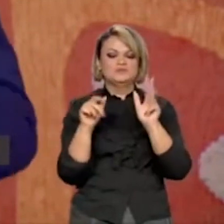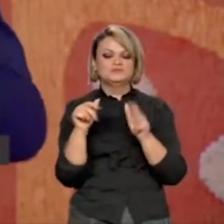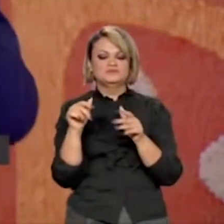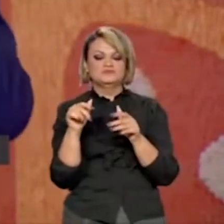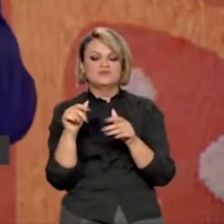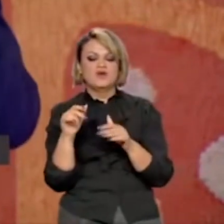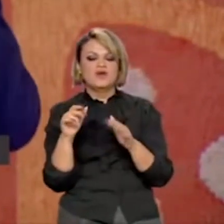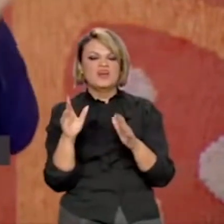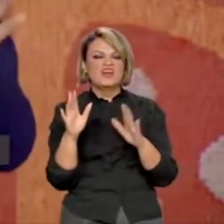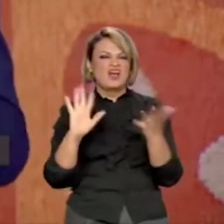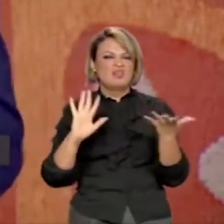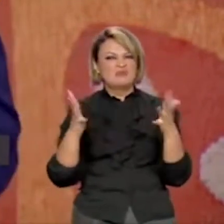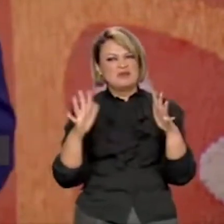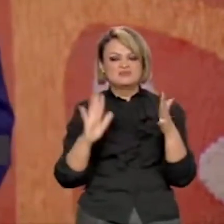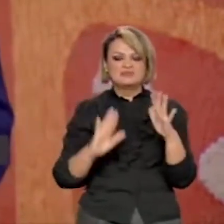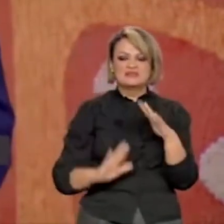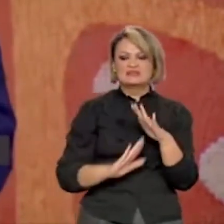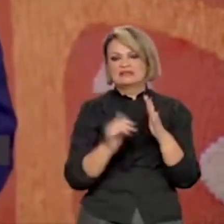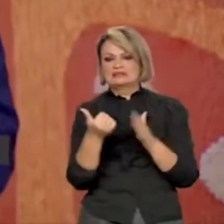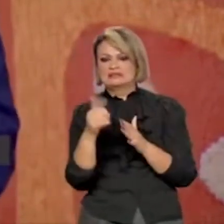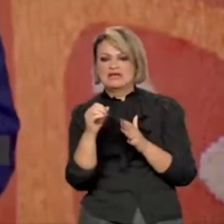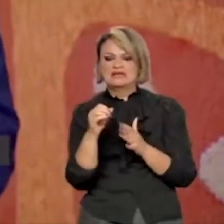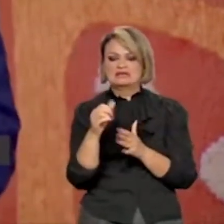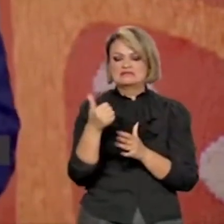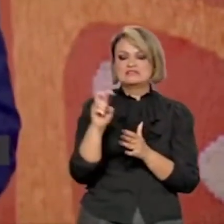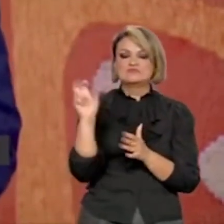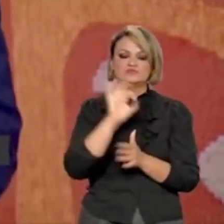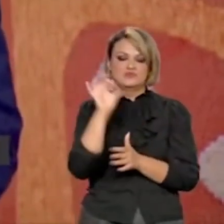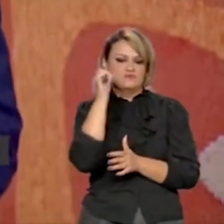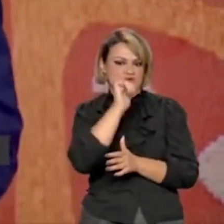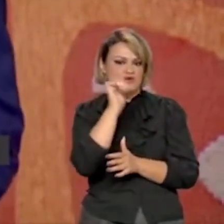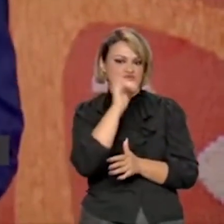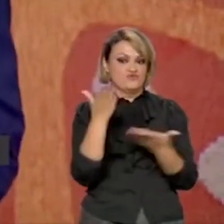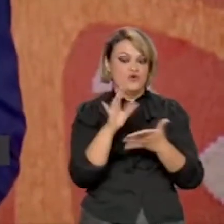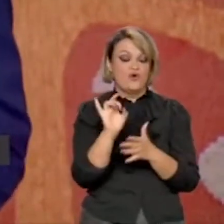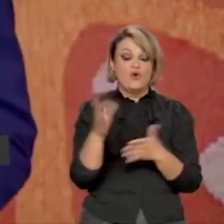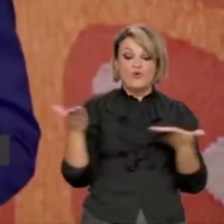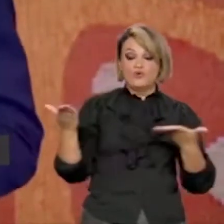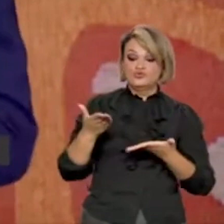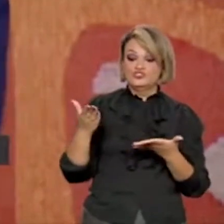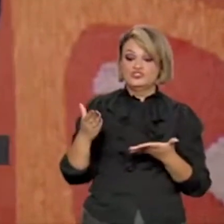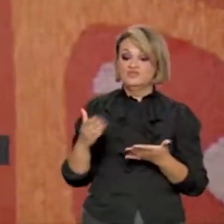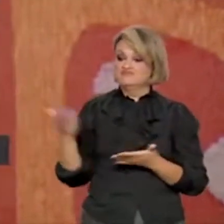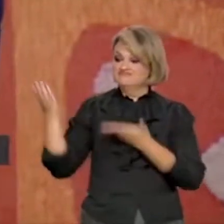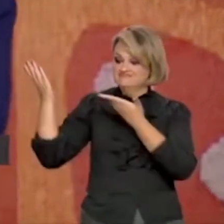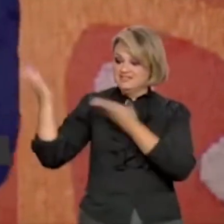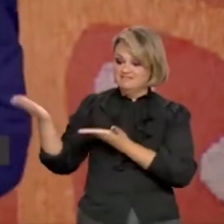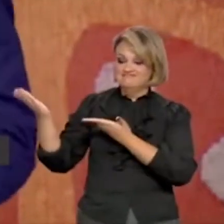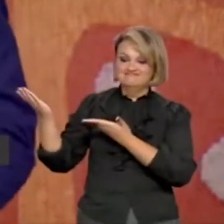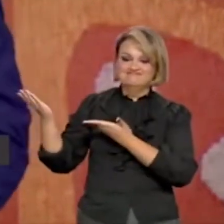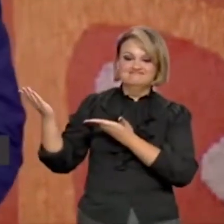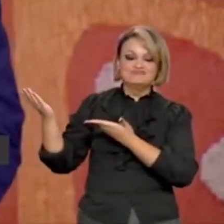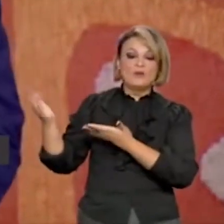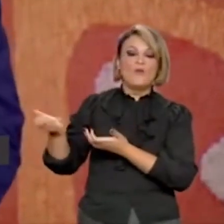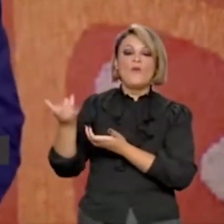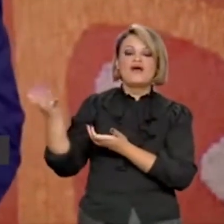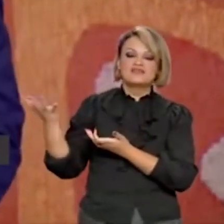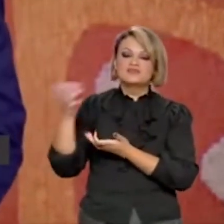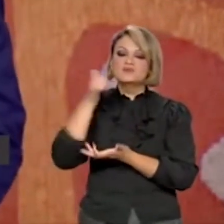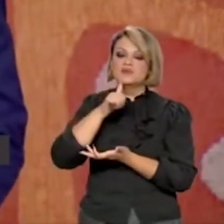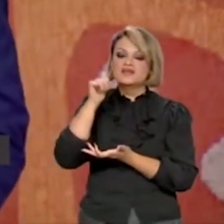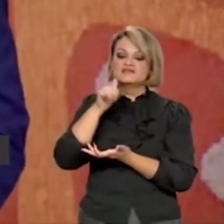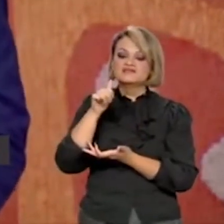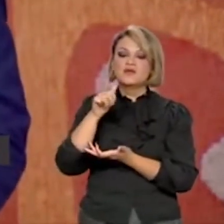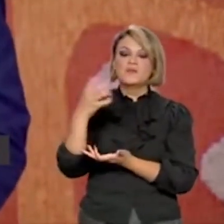chegaram no máximo 10 15% de mulheres Hoje nós estamos de um lado com alegria dizer que nós temos hoje